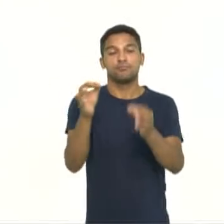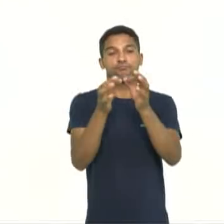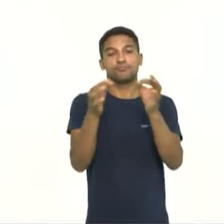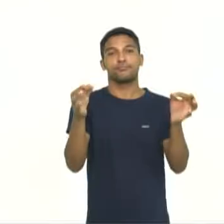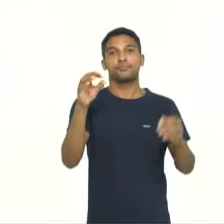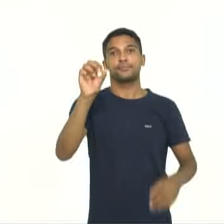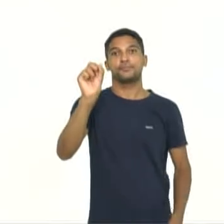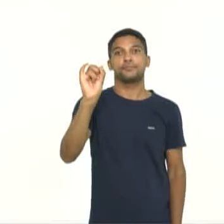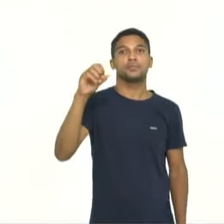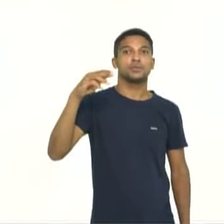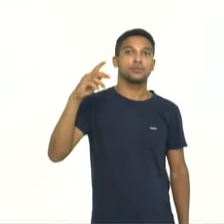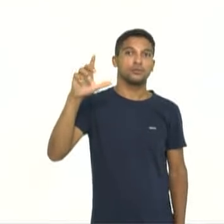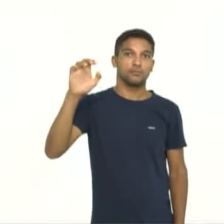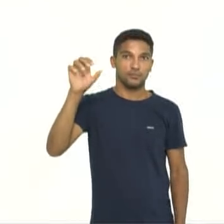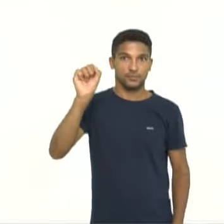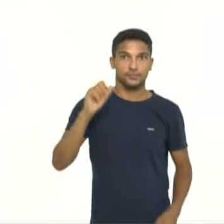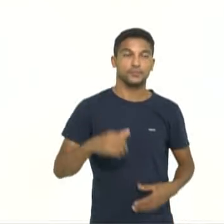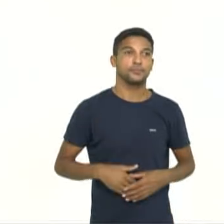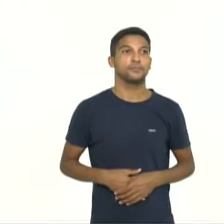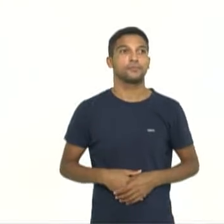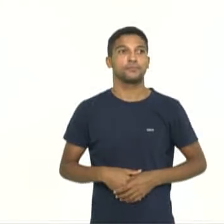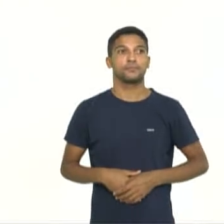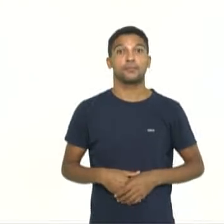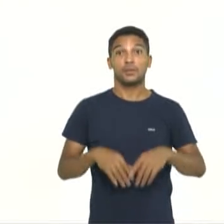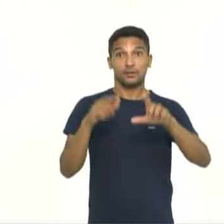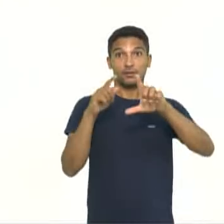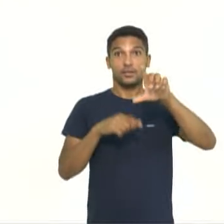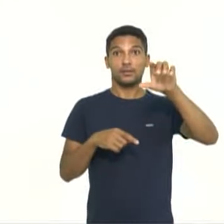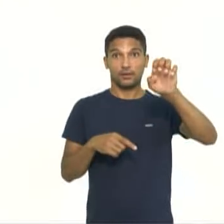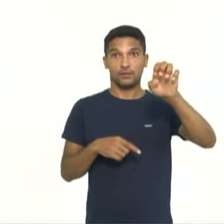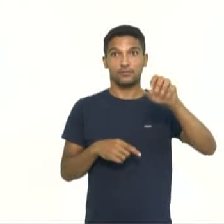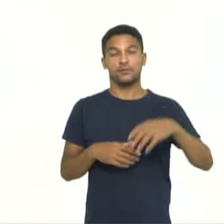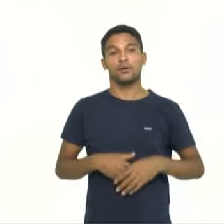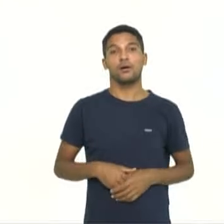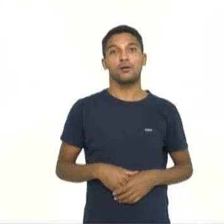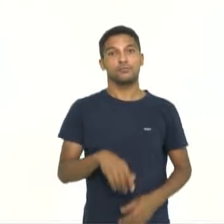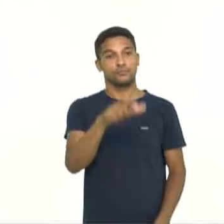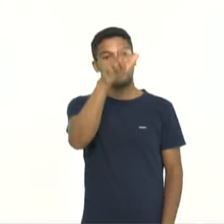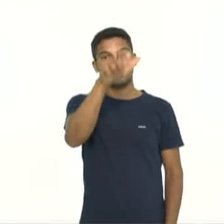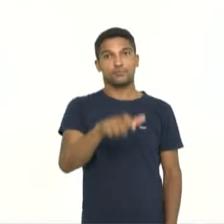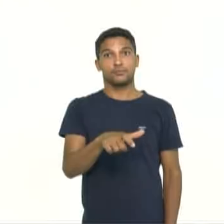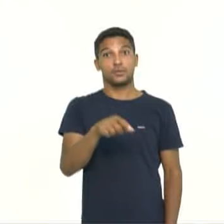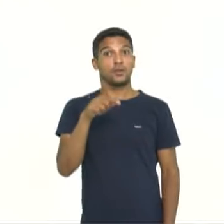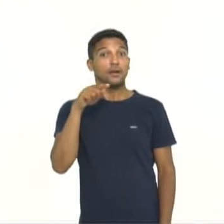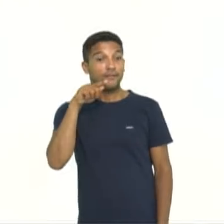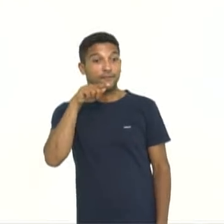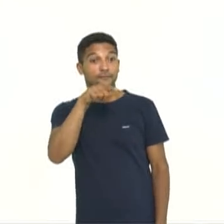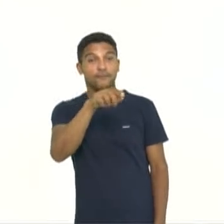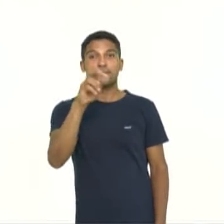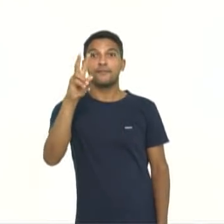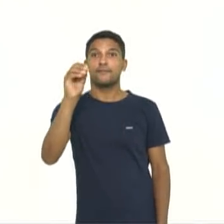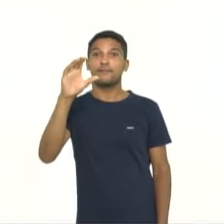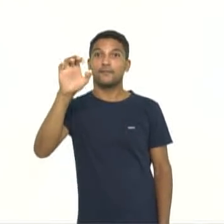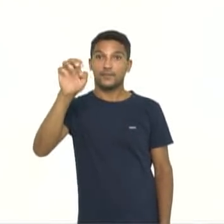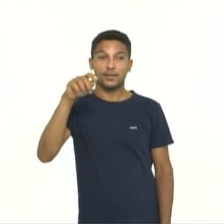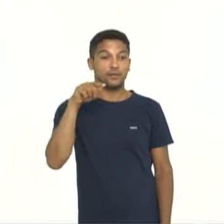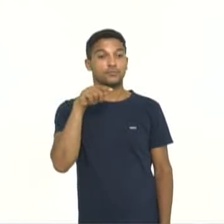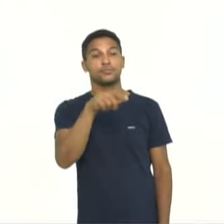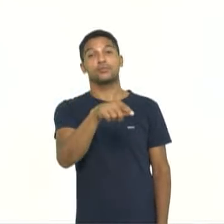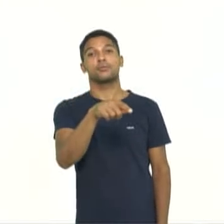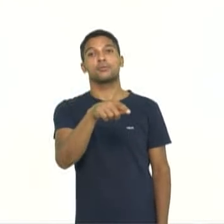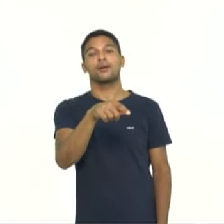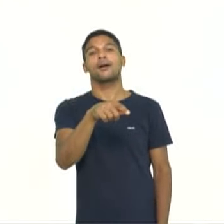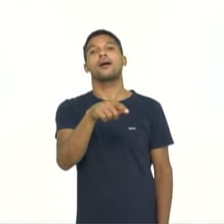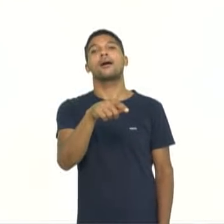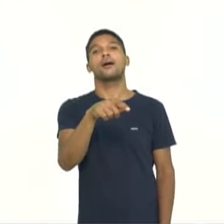né? E na letra E, você está triste. Também só temos um verbo. Né? Você é um pronome, né?